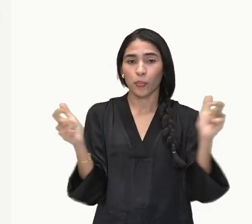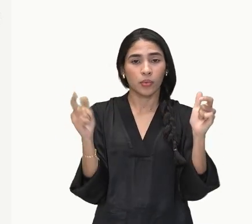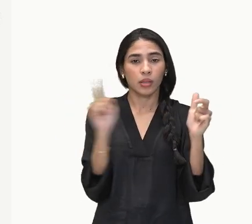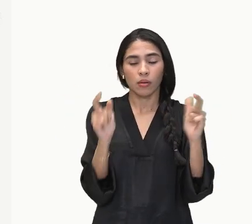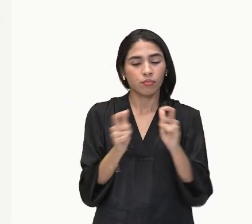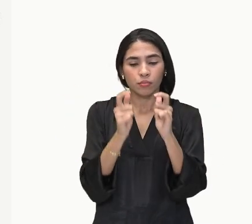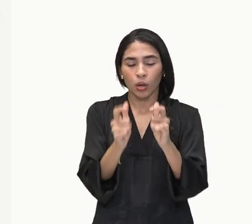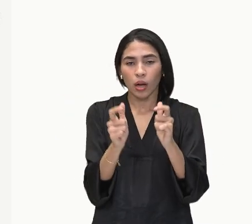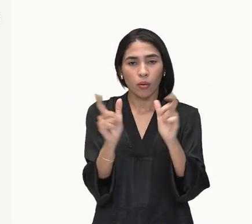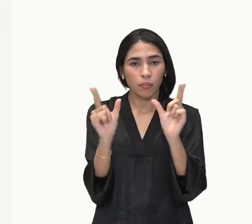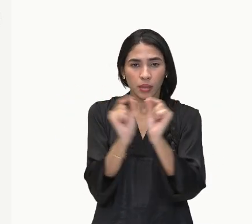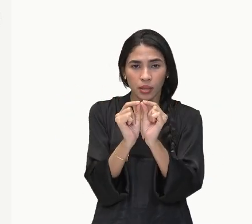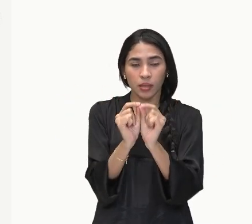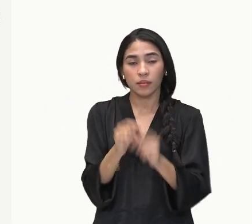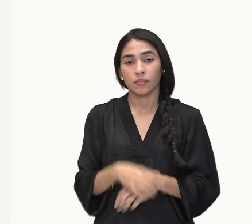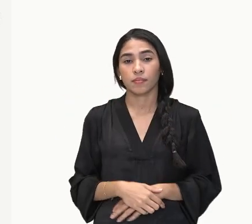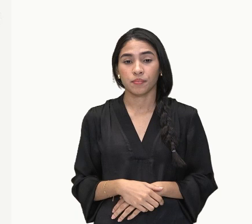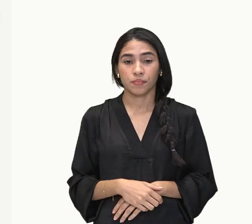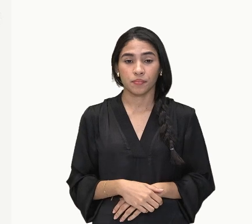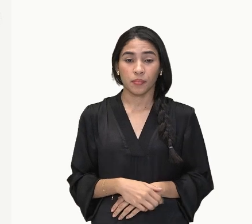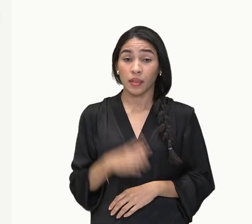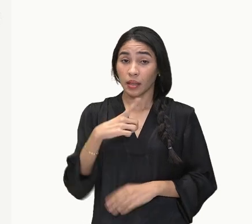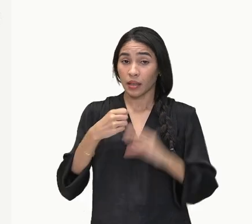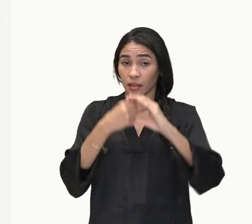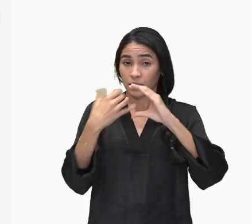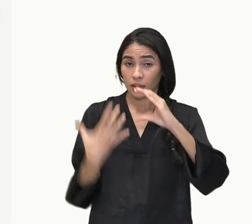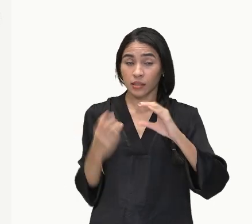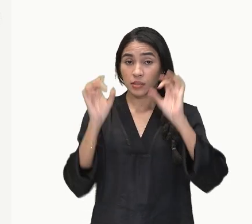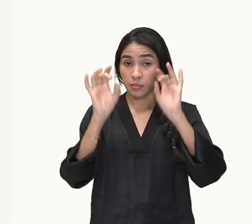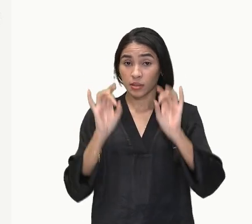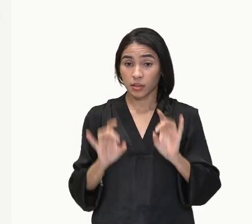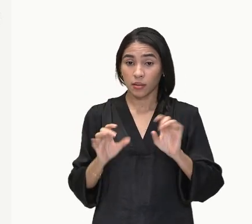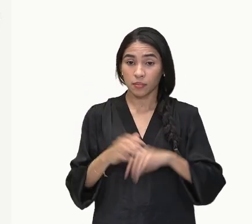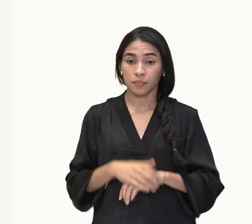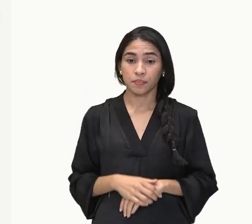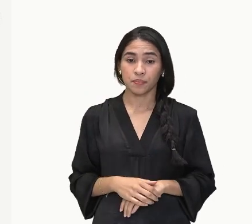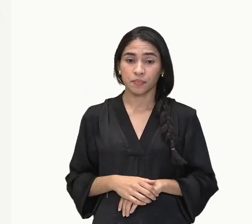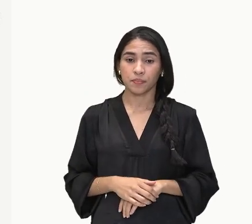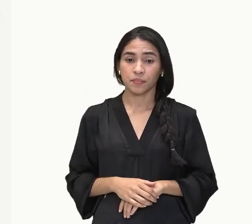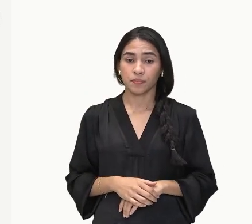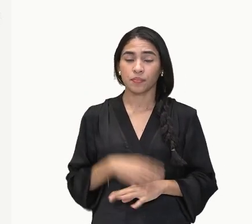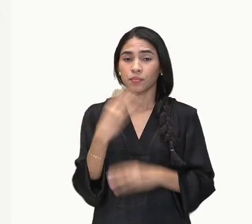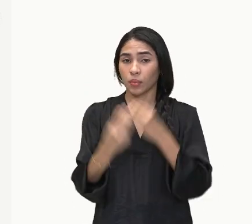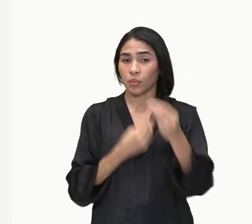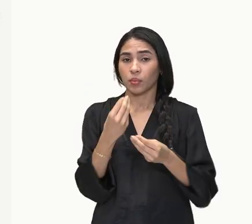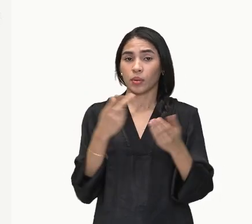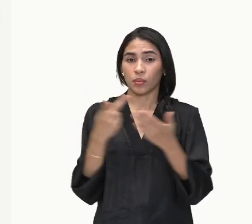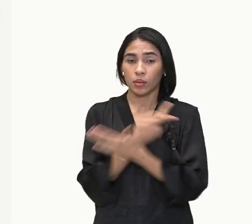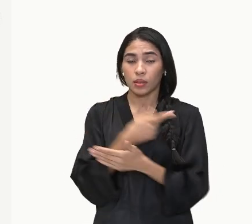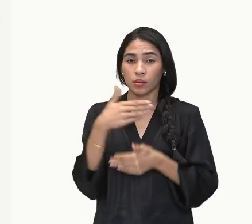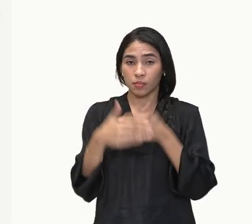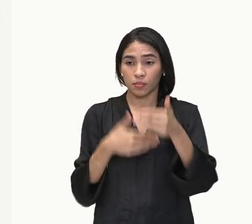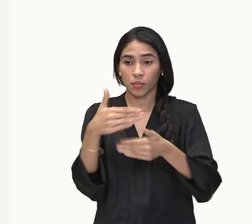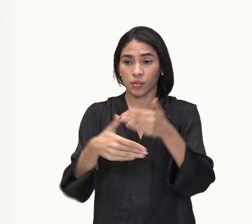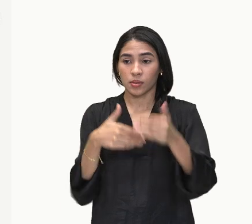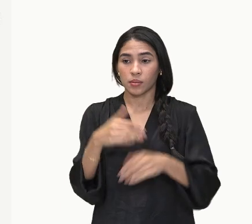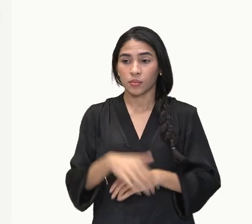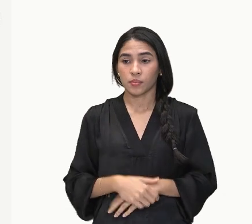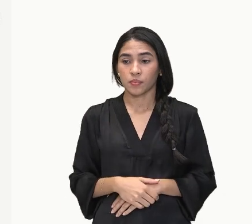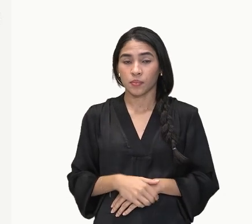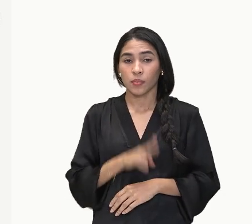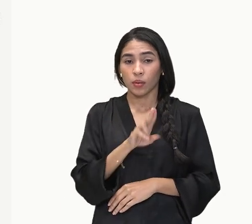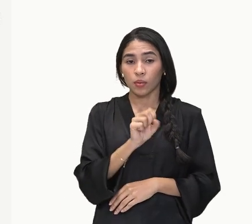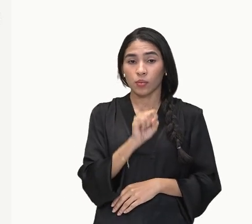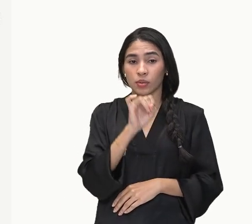tem ali algumas vantagens. E a gente vai iniciar observando como é que acontece esse processo da